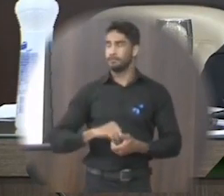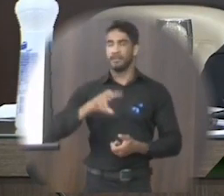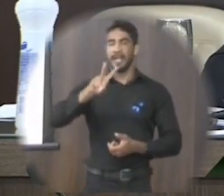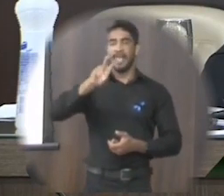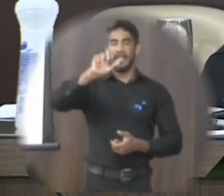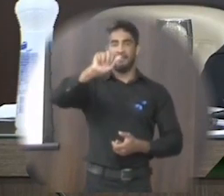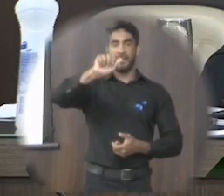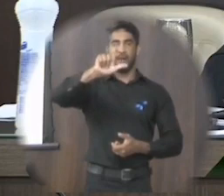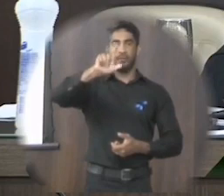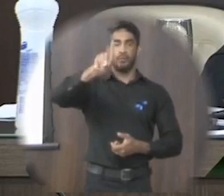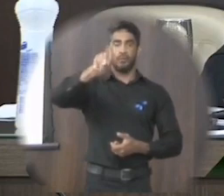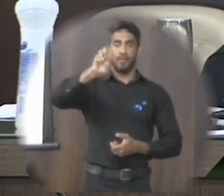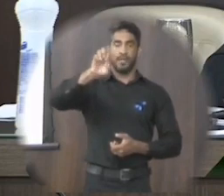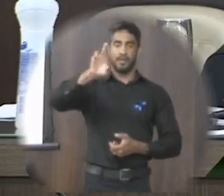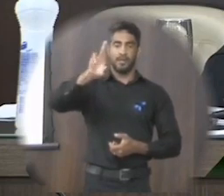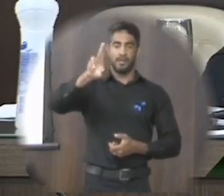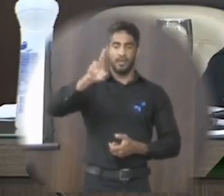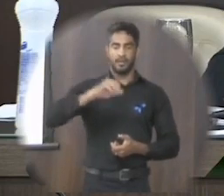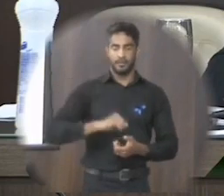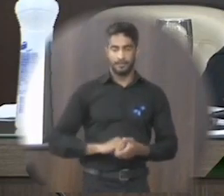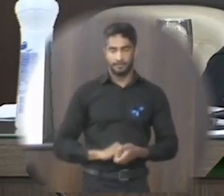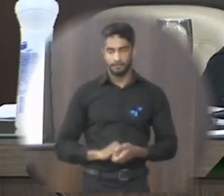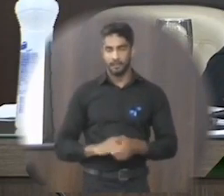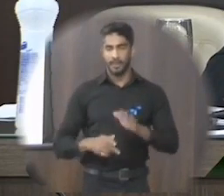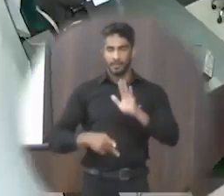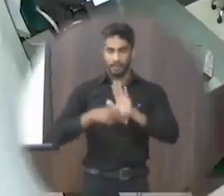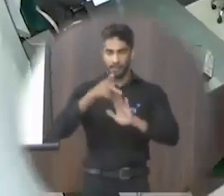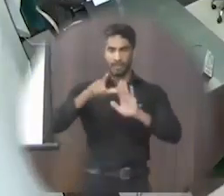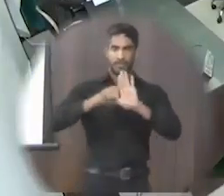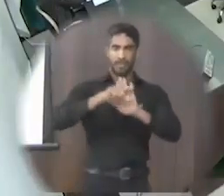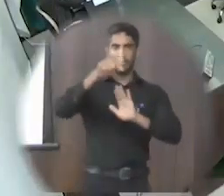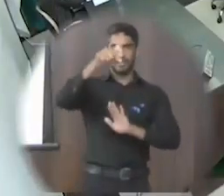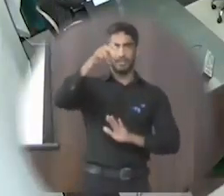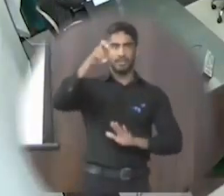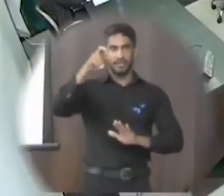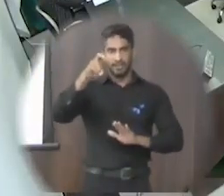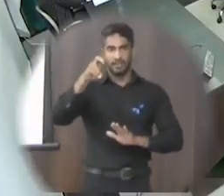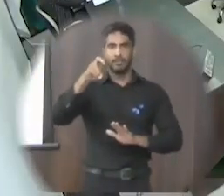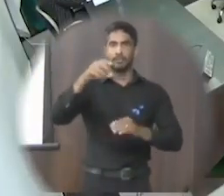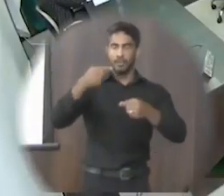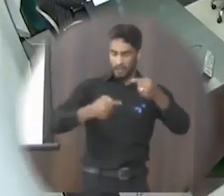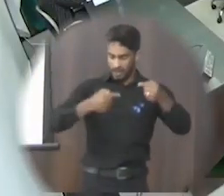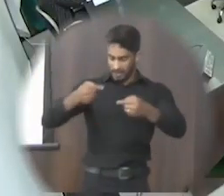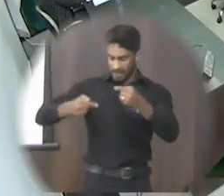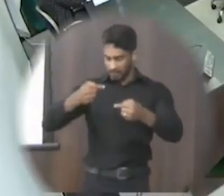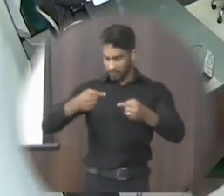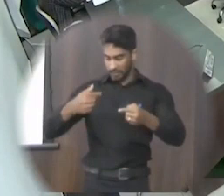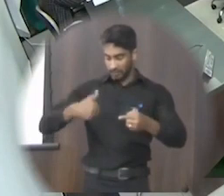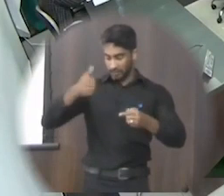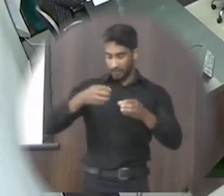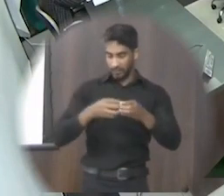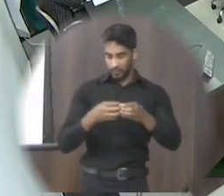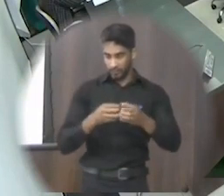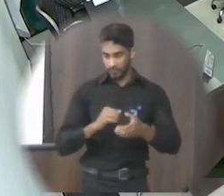Valdeir dos Santos Silva. Projeto de lei 075-2021 está em discussão em primeiro